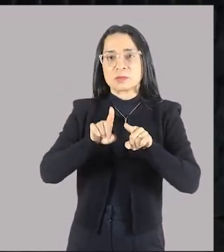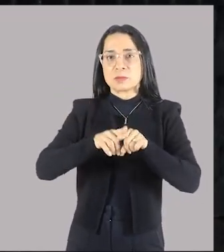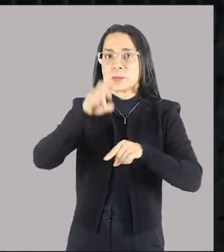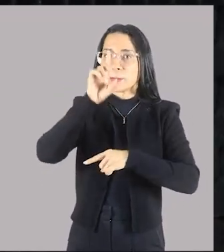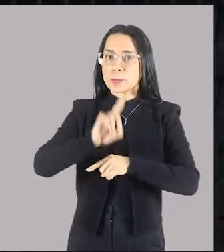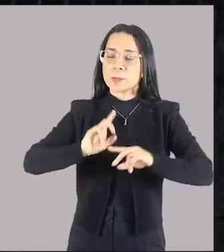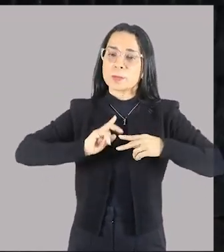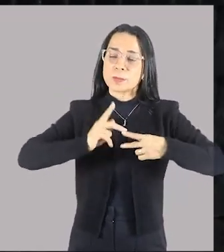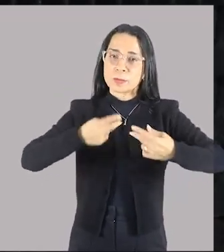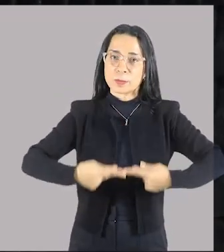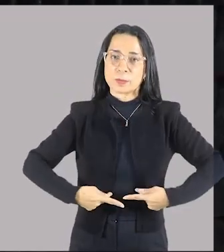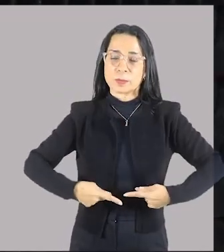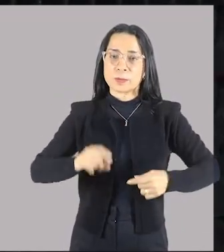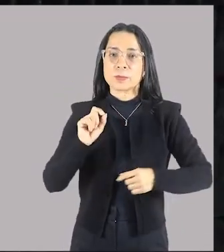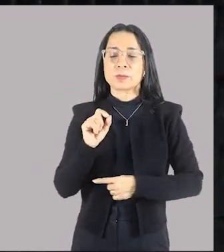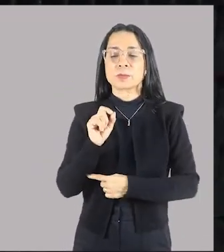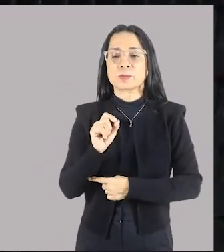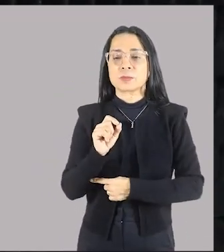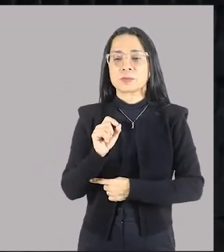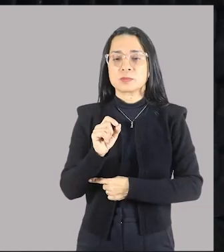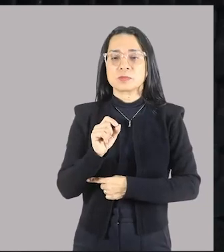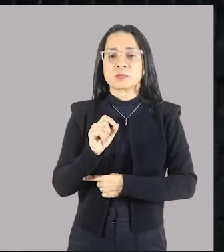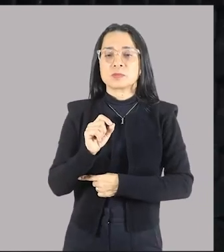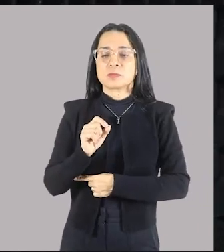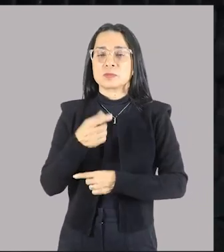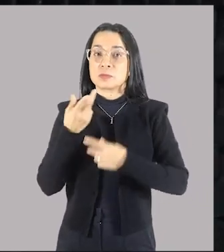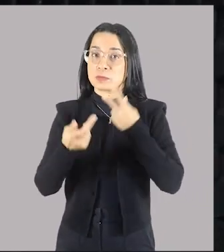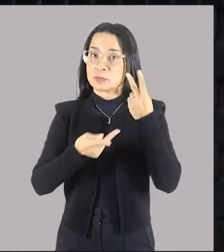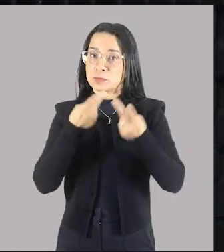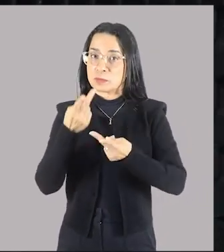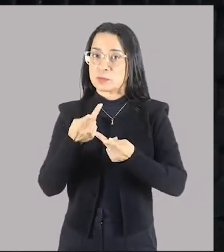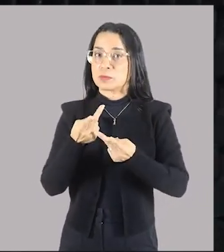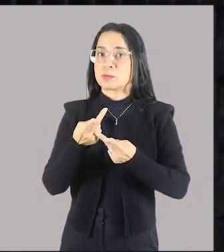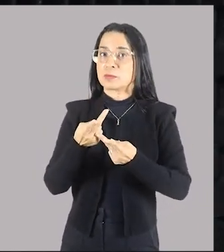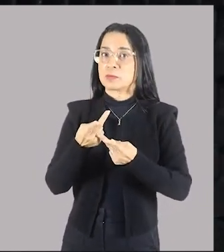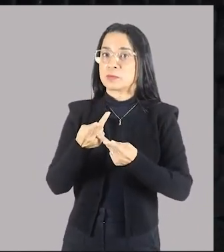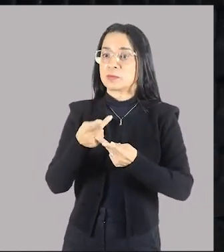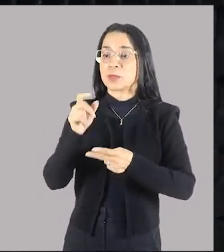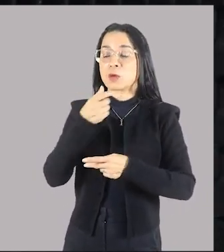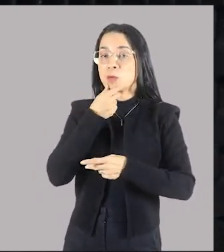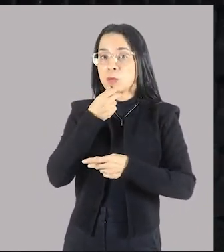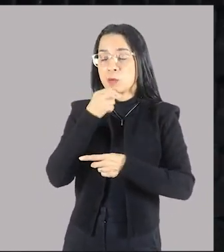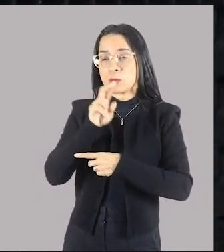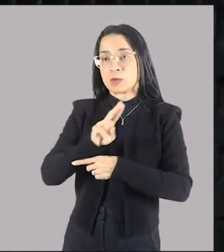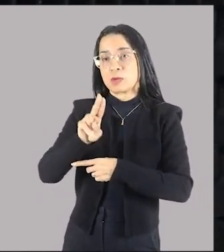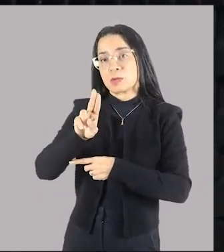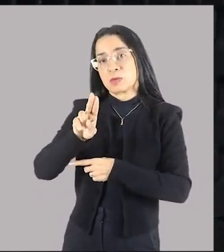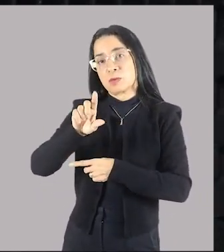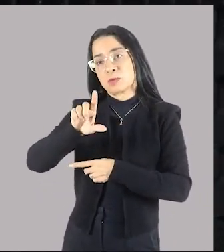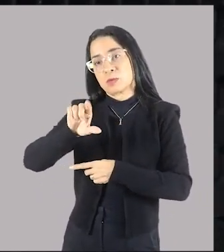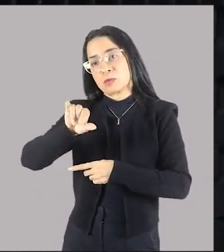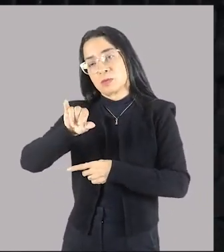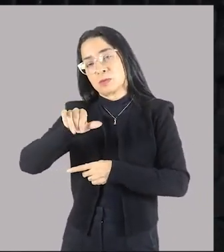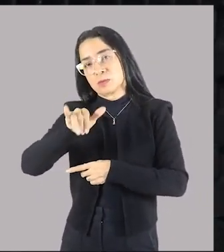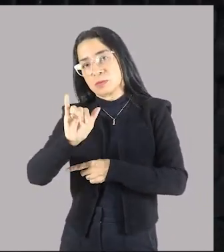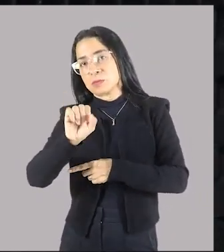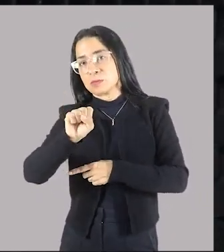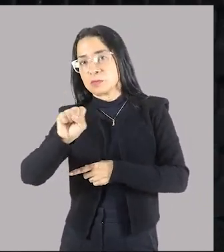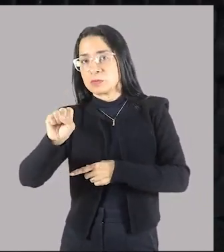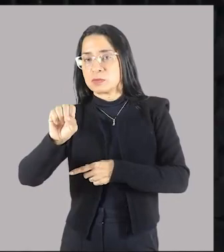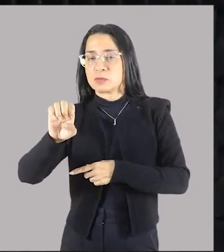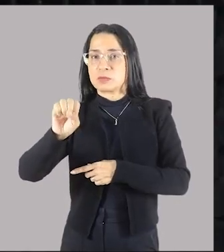menos é o que diz Ulisses Guimarães quando classifica essa Constituição de 88 de Constituição